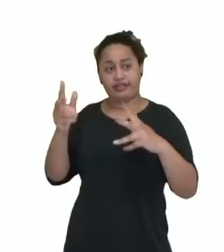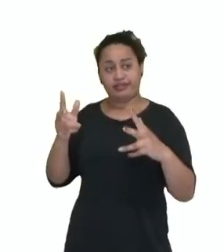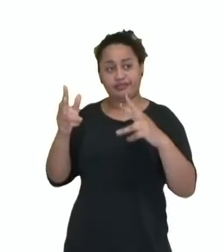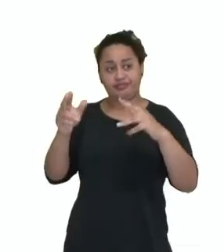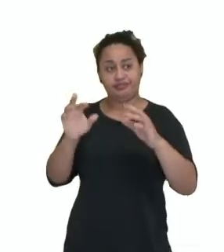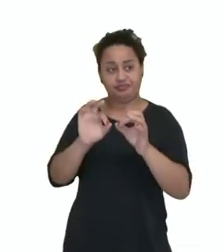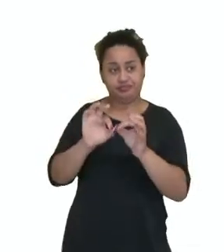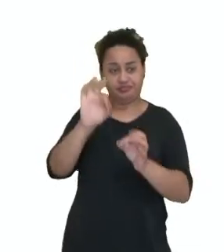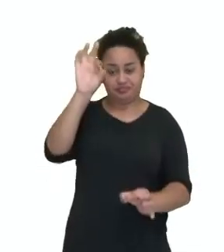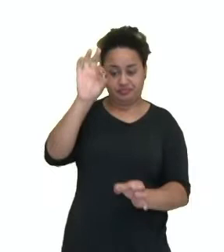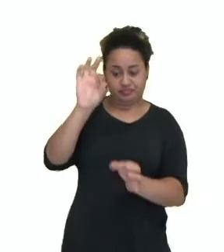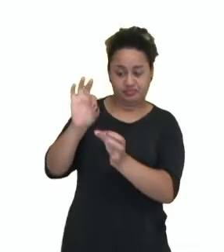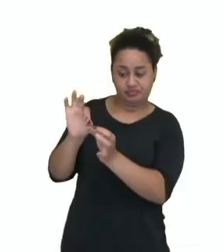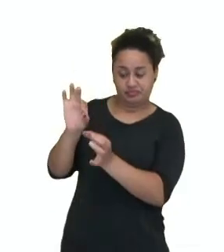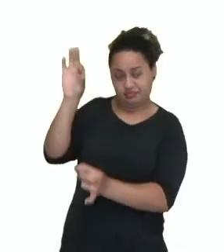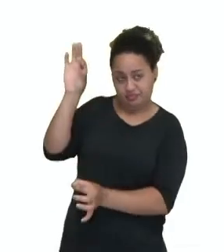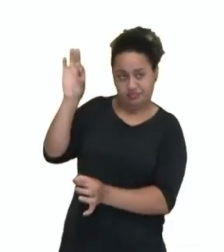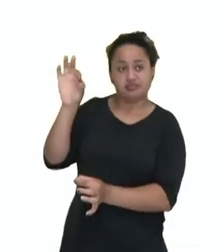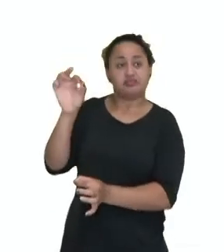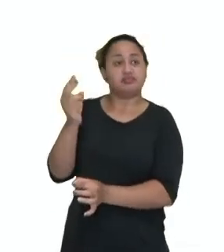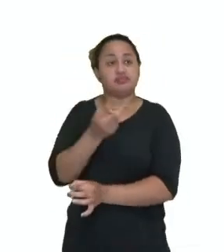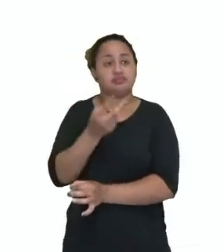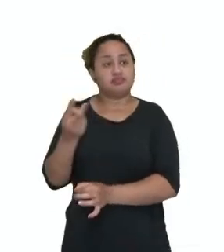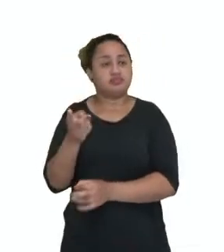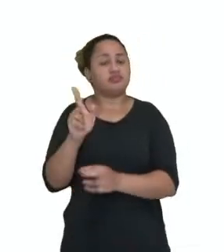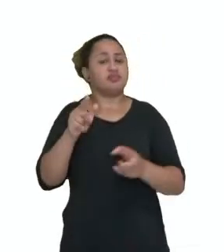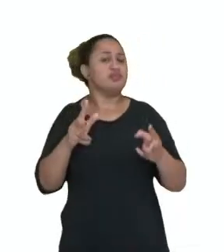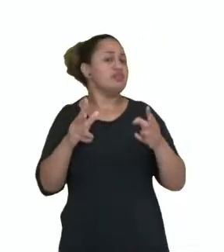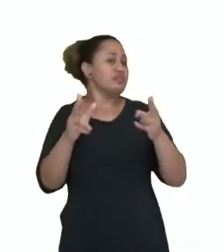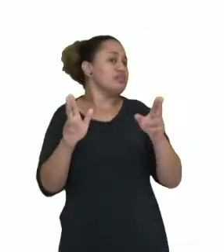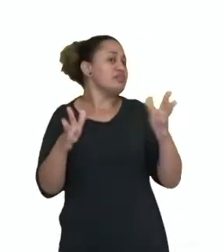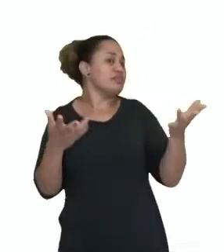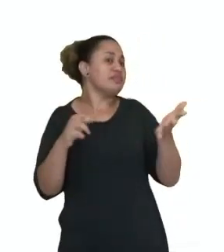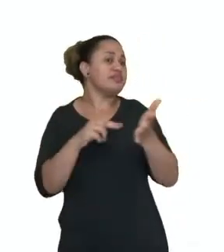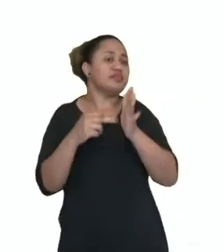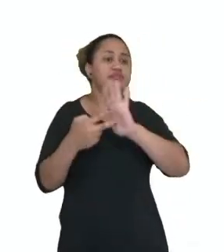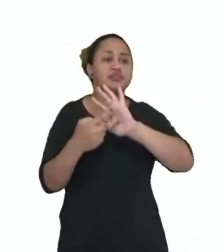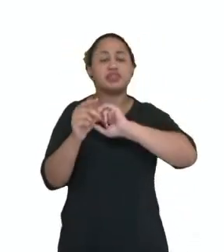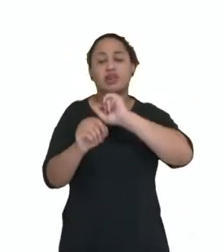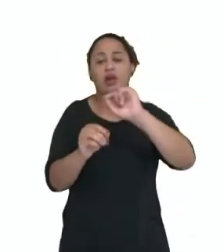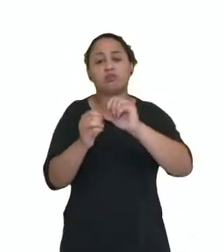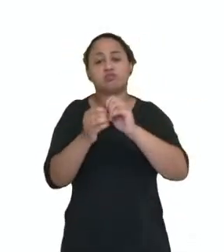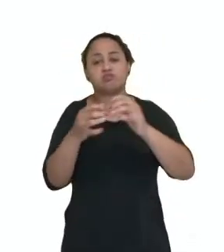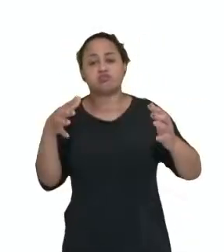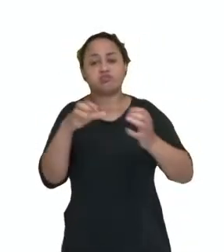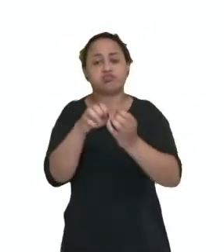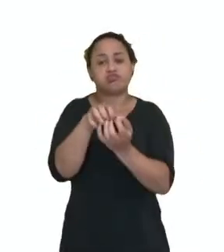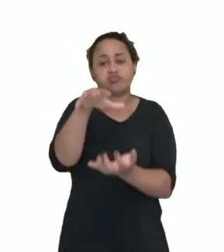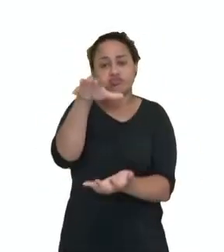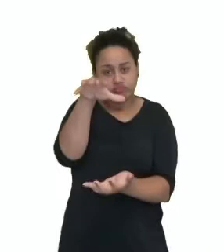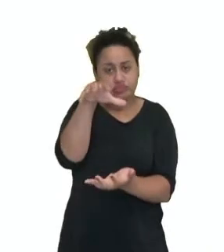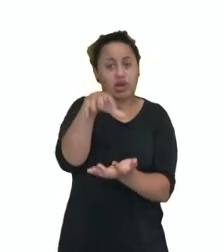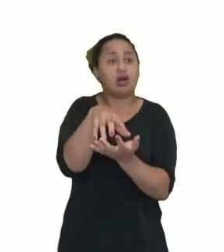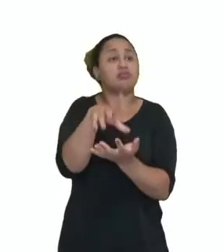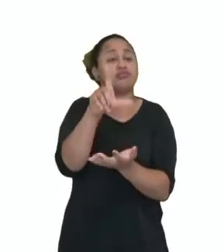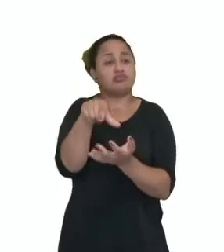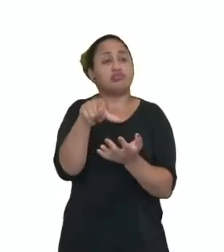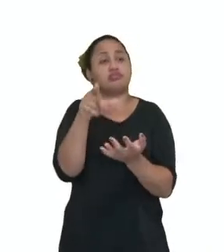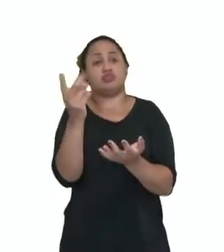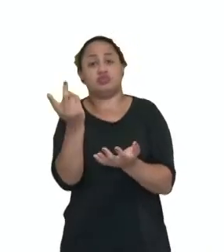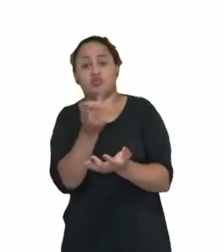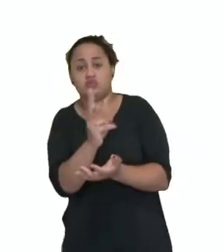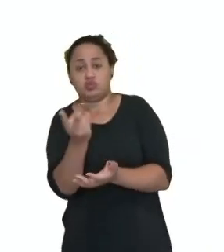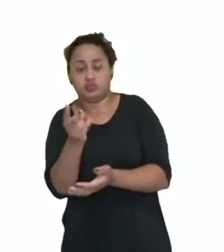e a altura dos dois prismas forem iguais, nós vamos dizer então que os volumes, tanto